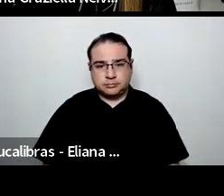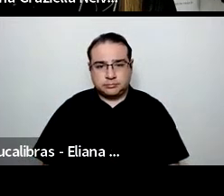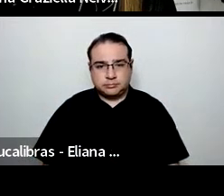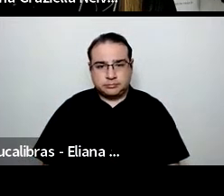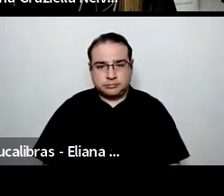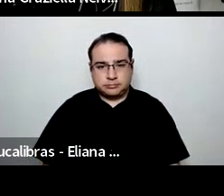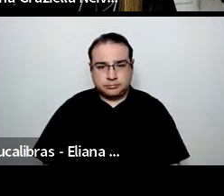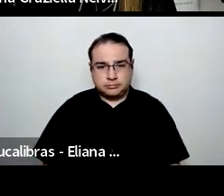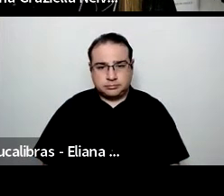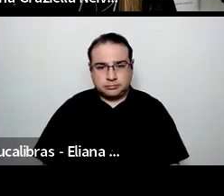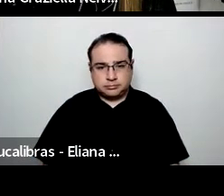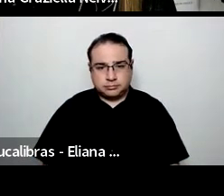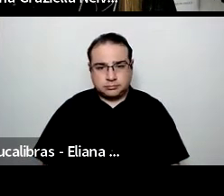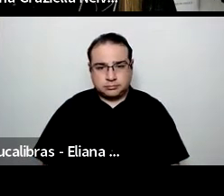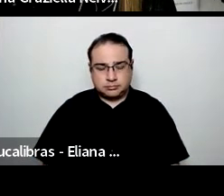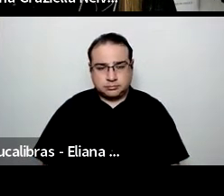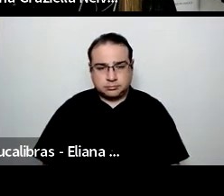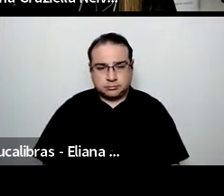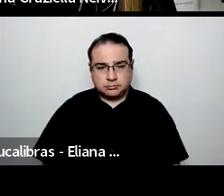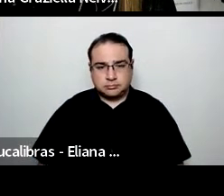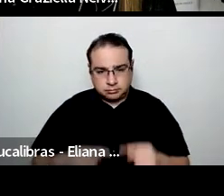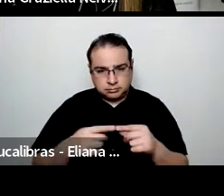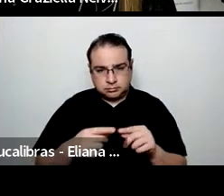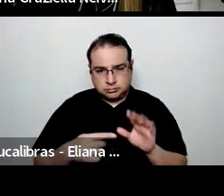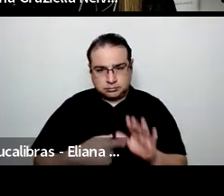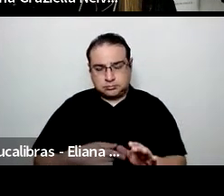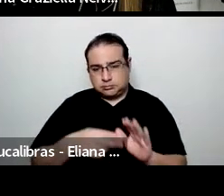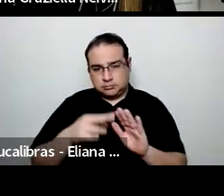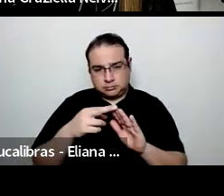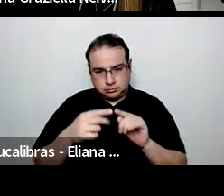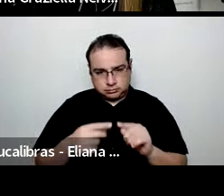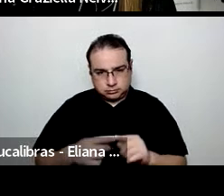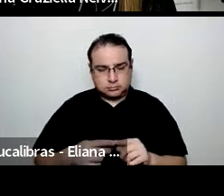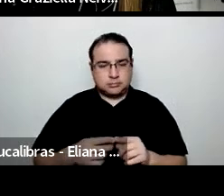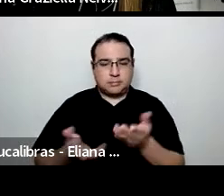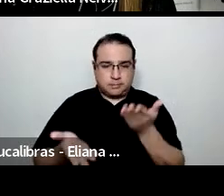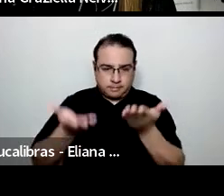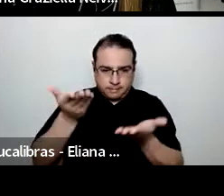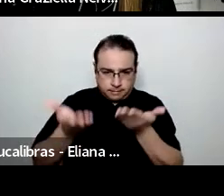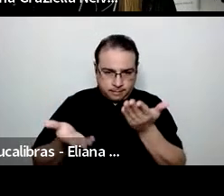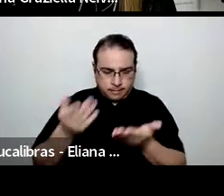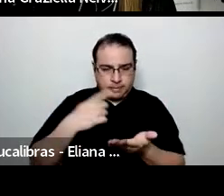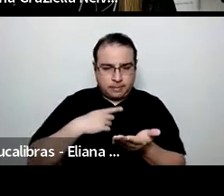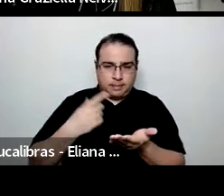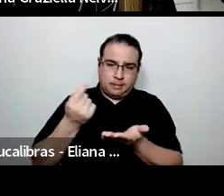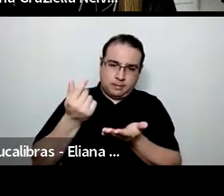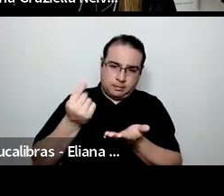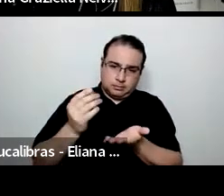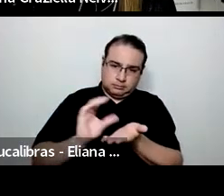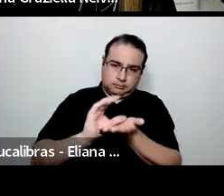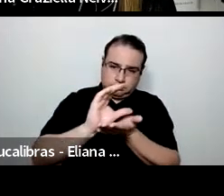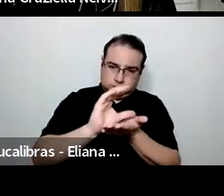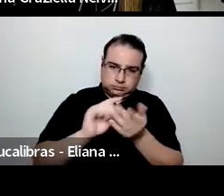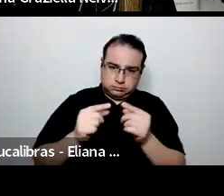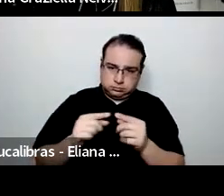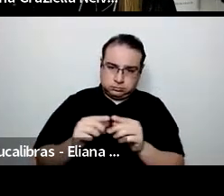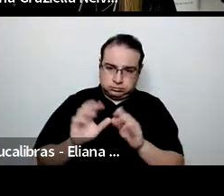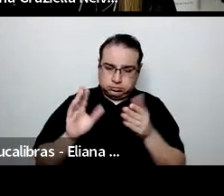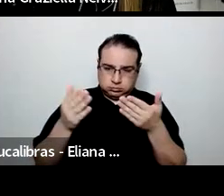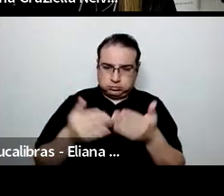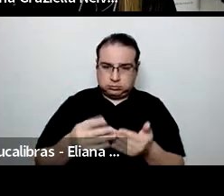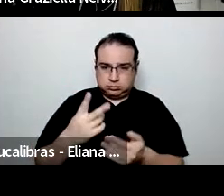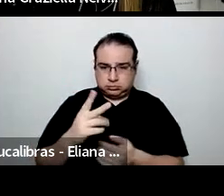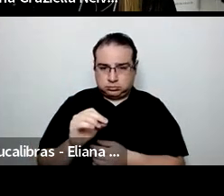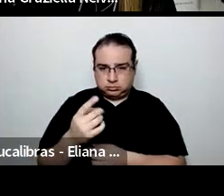a aplicação dos princípios da proporcionalidade da razoabilidade como visto os mutantes da falha do Castelo